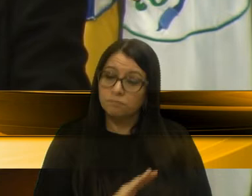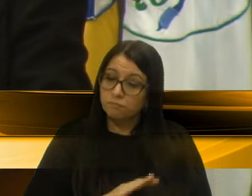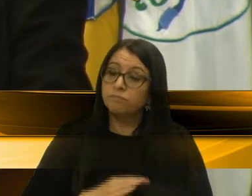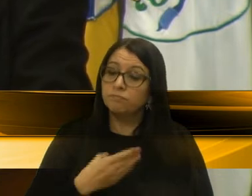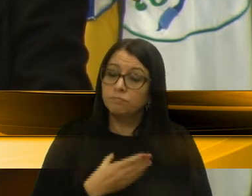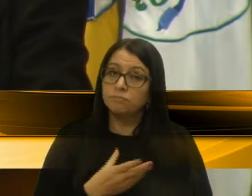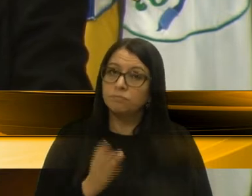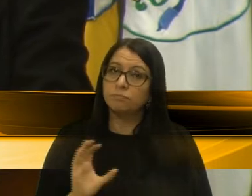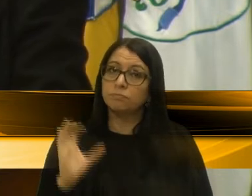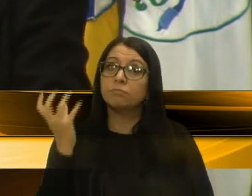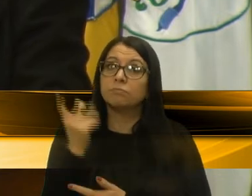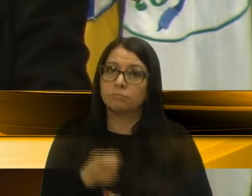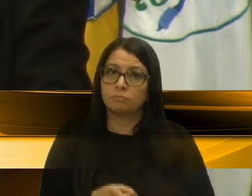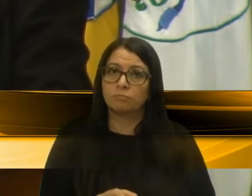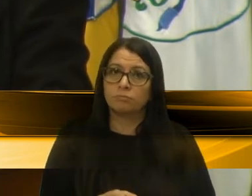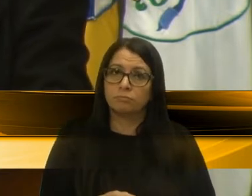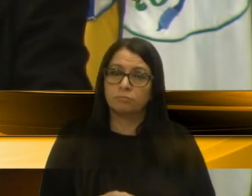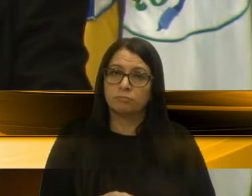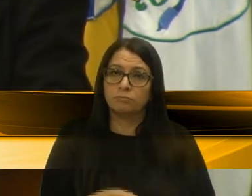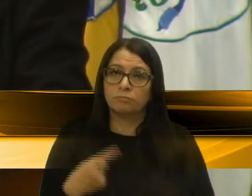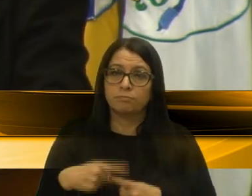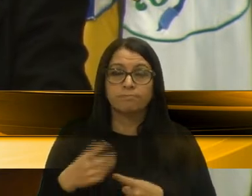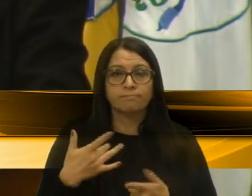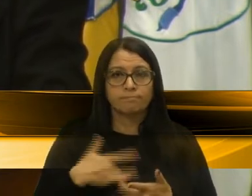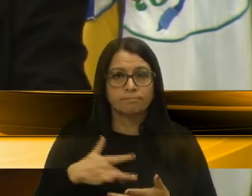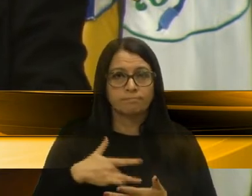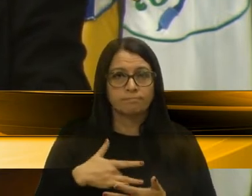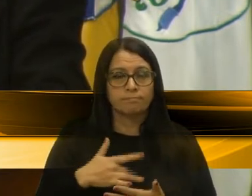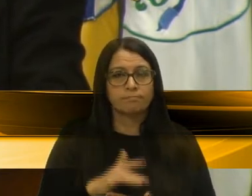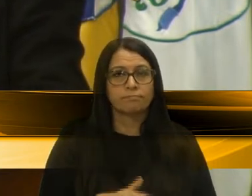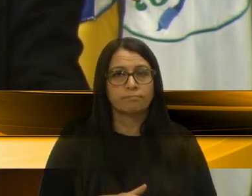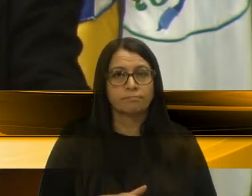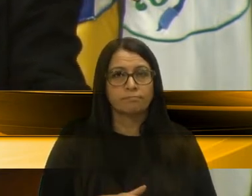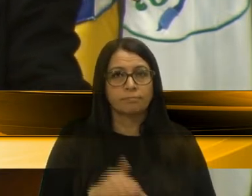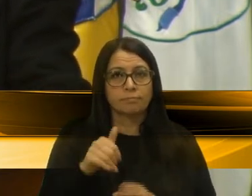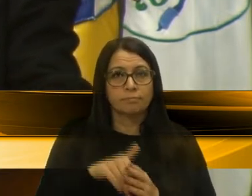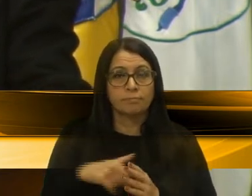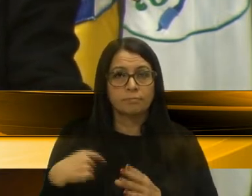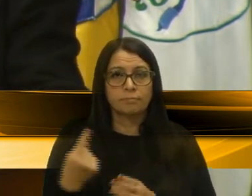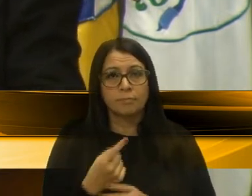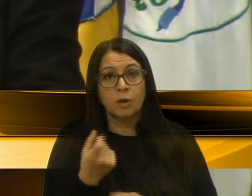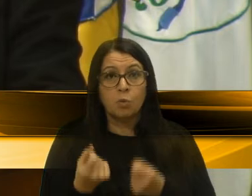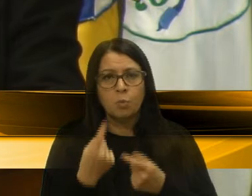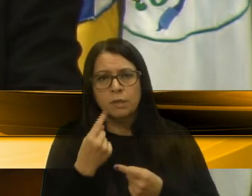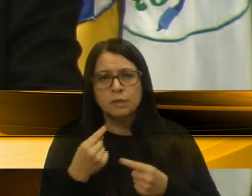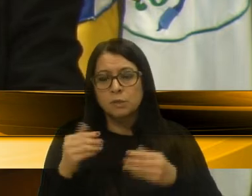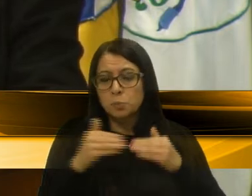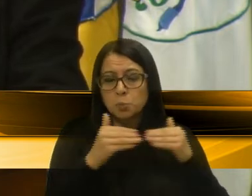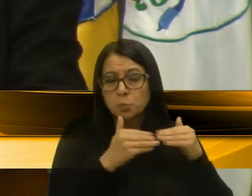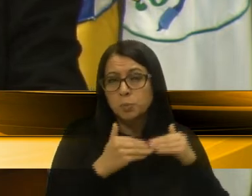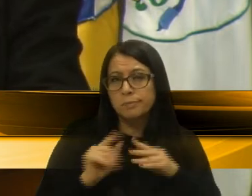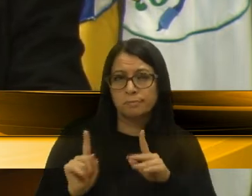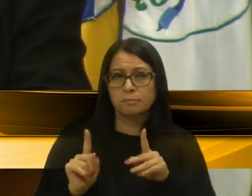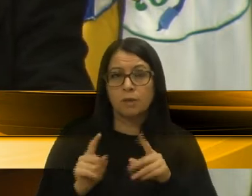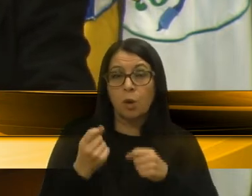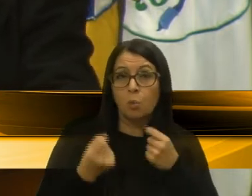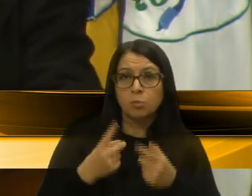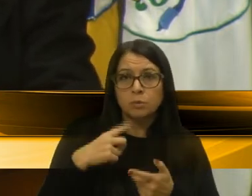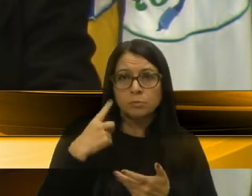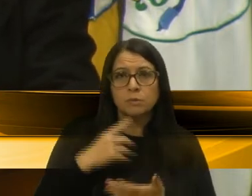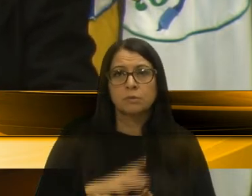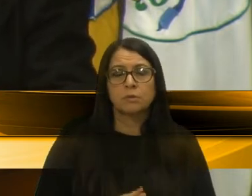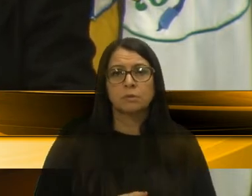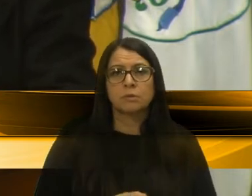corajosa decisão, né? Porque, lamentavelmente, mesmo internamente, tínhamos algumas discordâncias de alguns